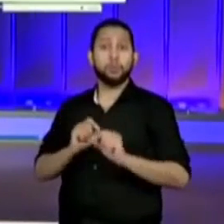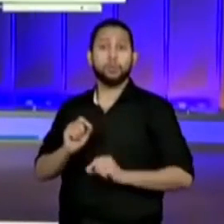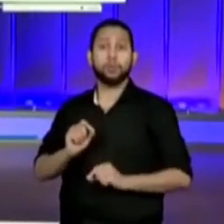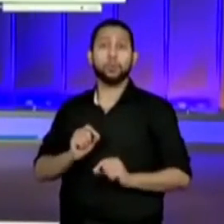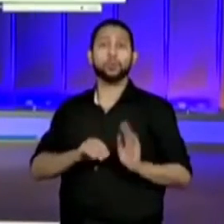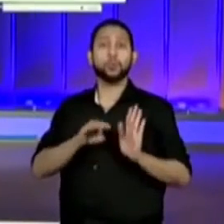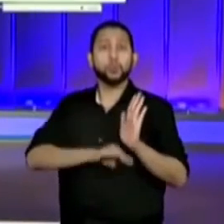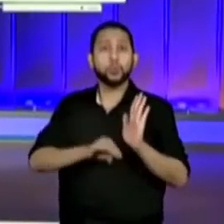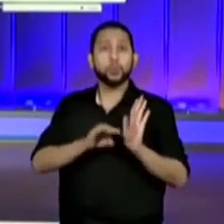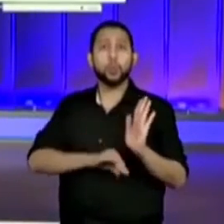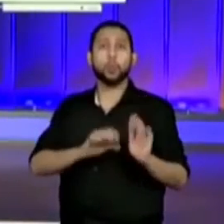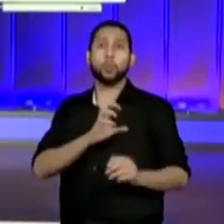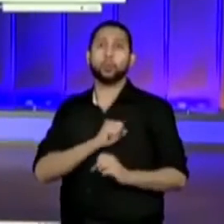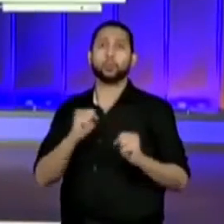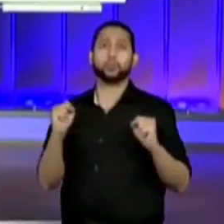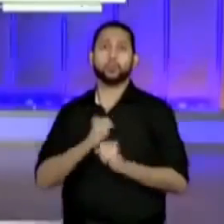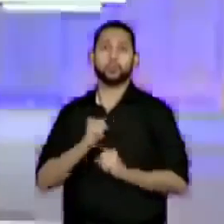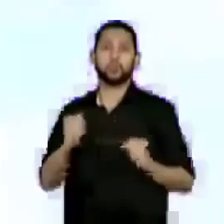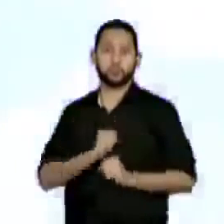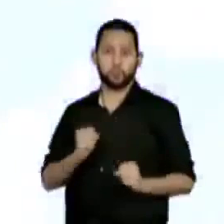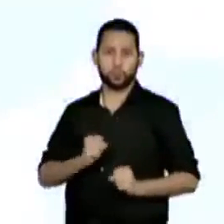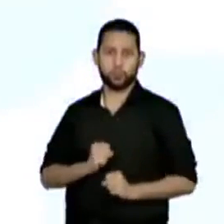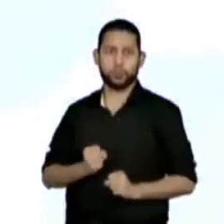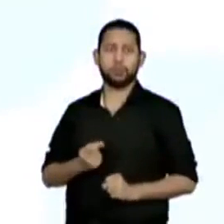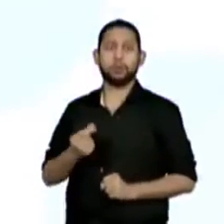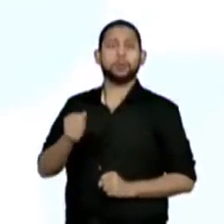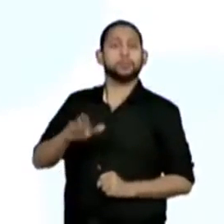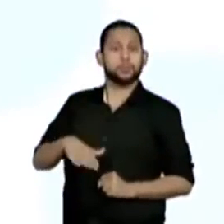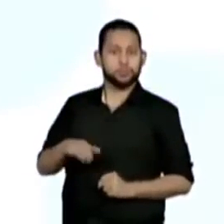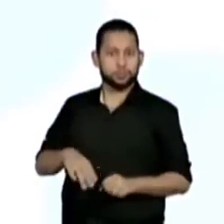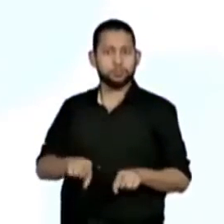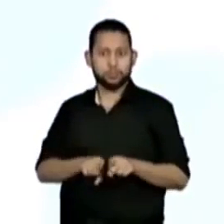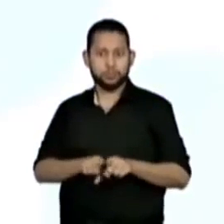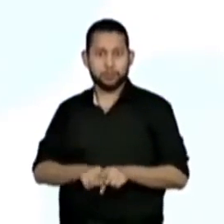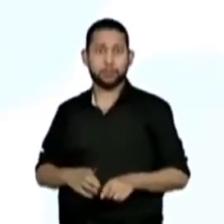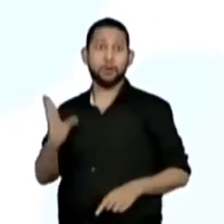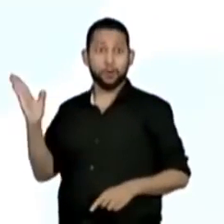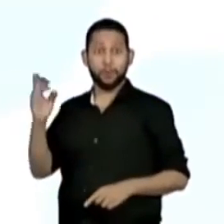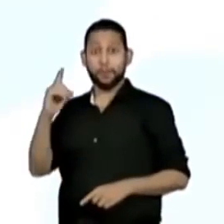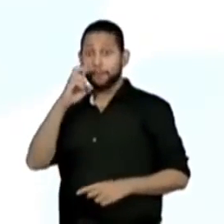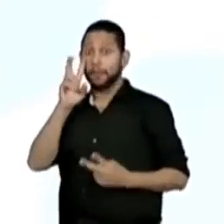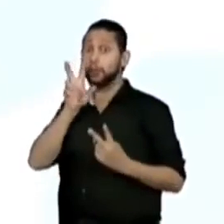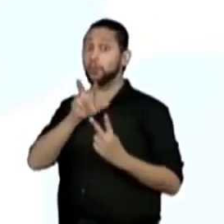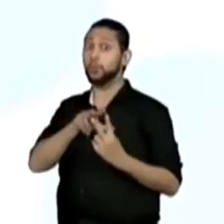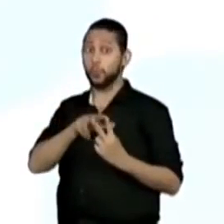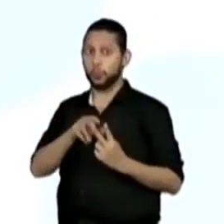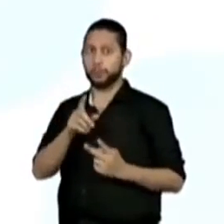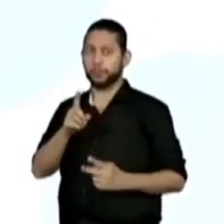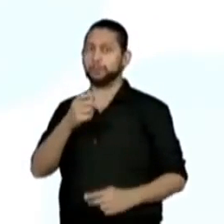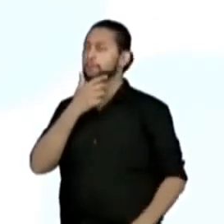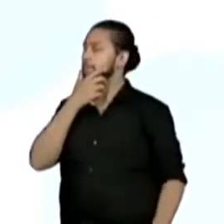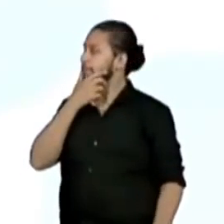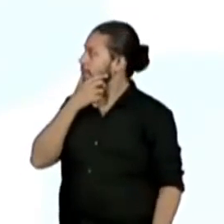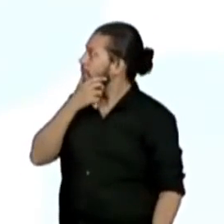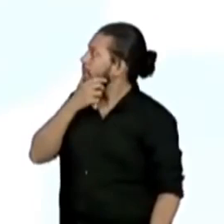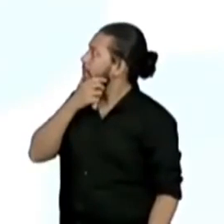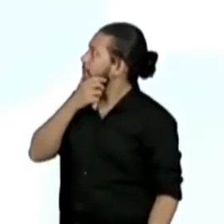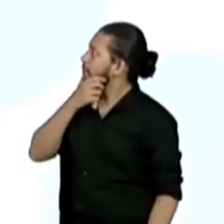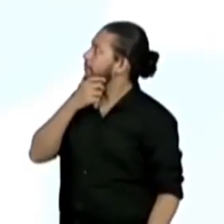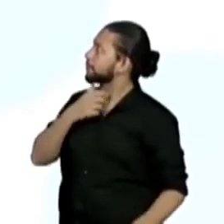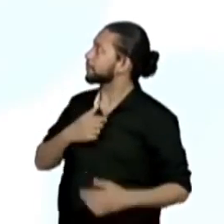desconto eu também confesso que eu adoro desconto e promoções temos aqui a seguinte situação